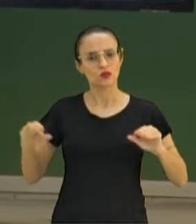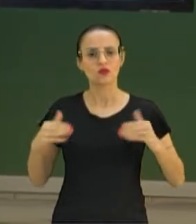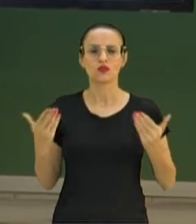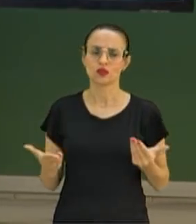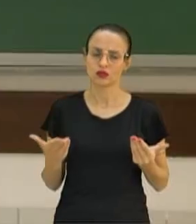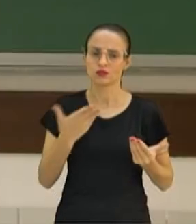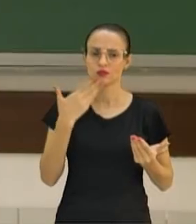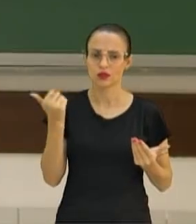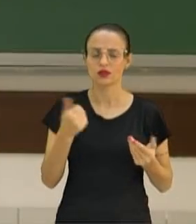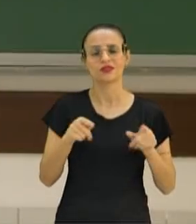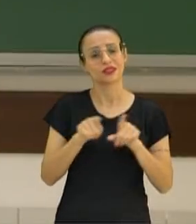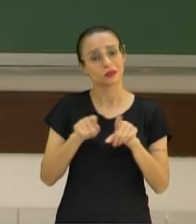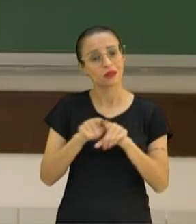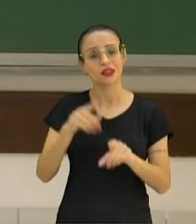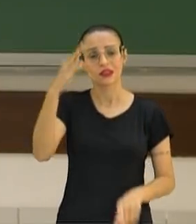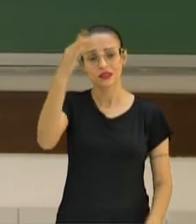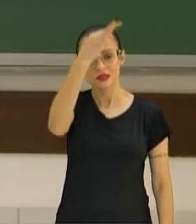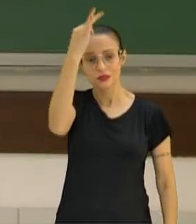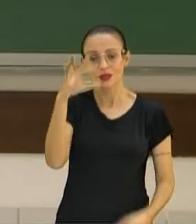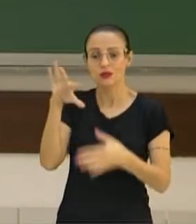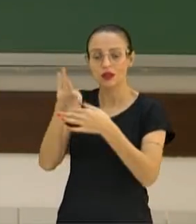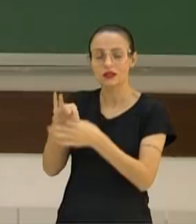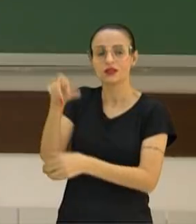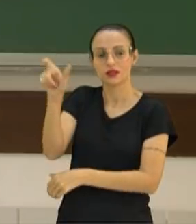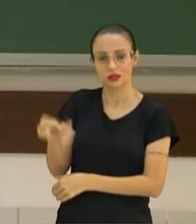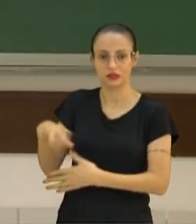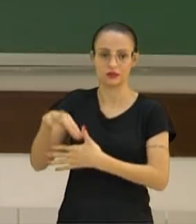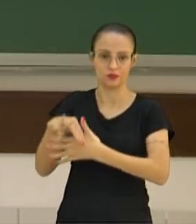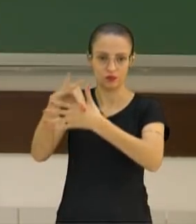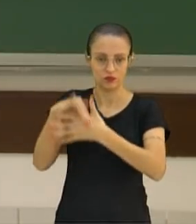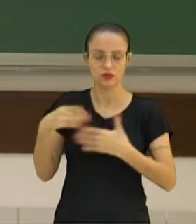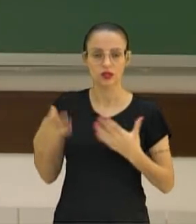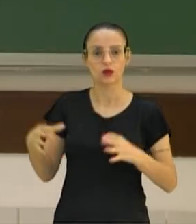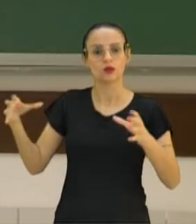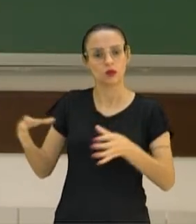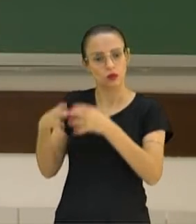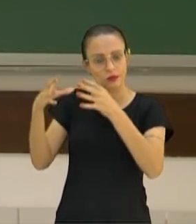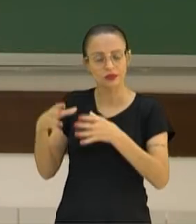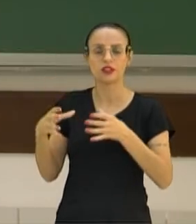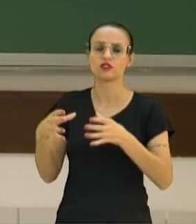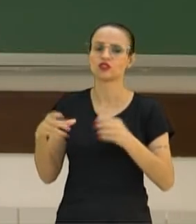e conforto espiritual com o líder Antônio Conselheiro. Então essa comunidade vai